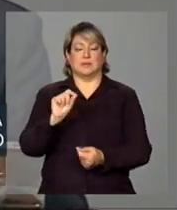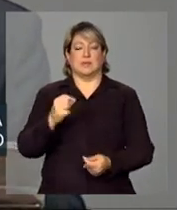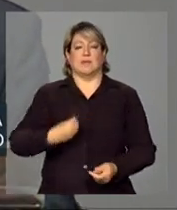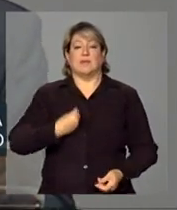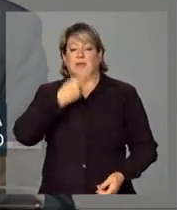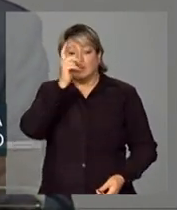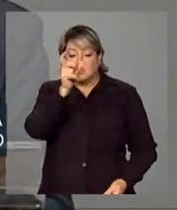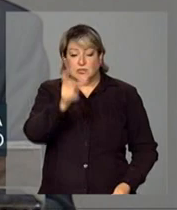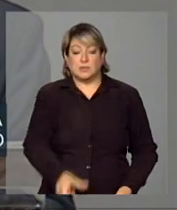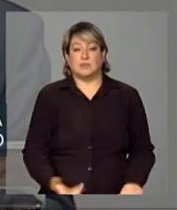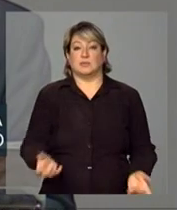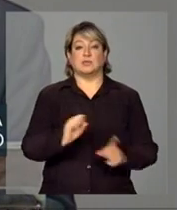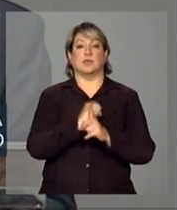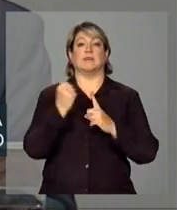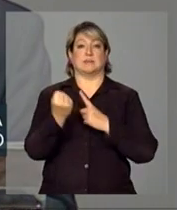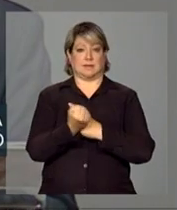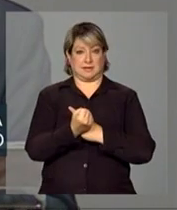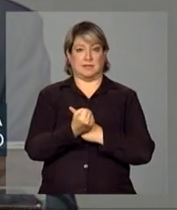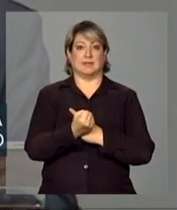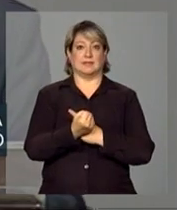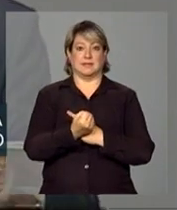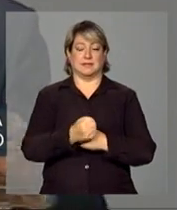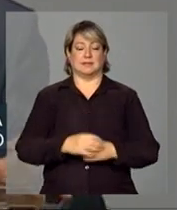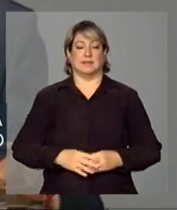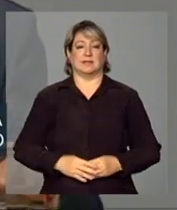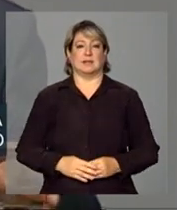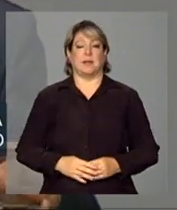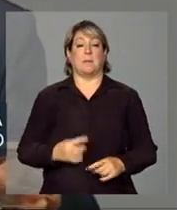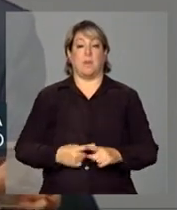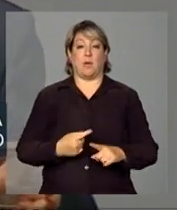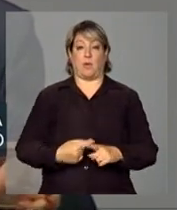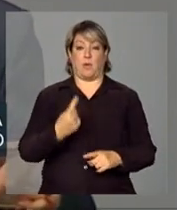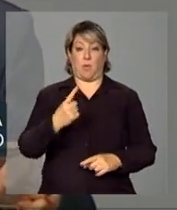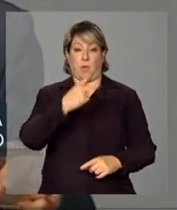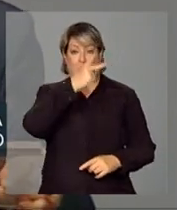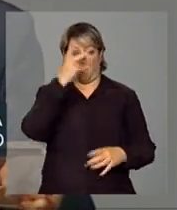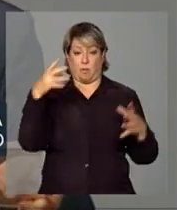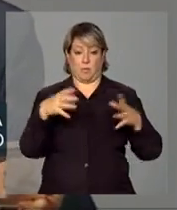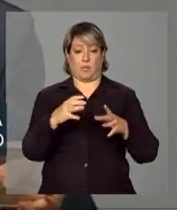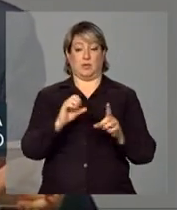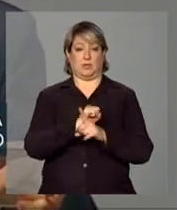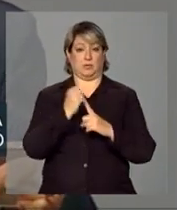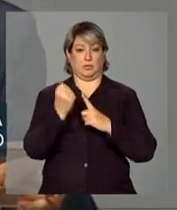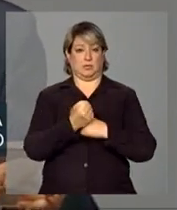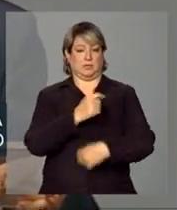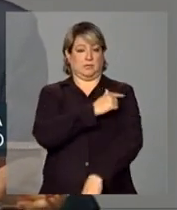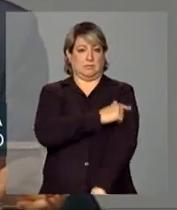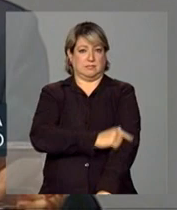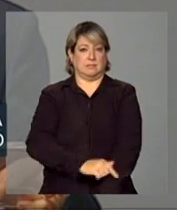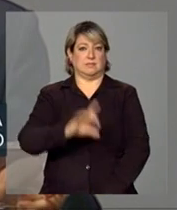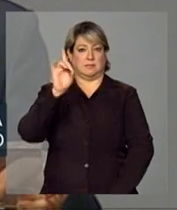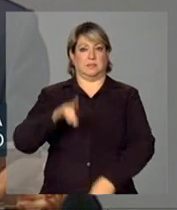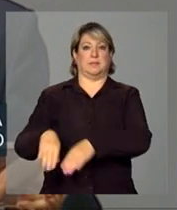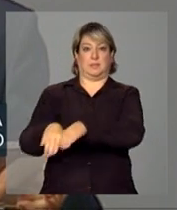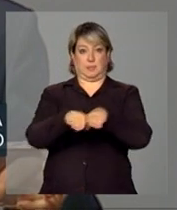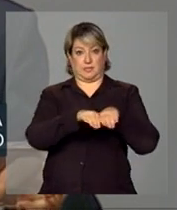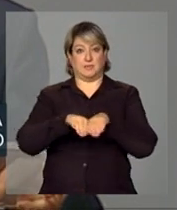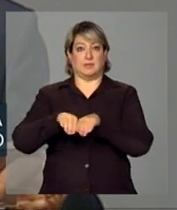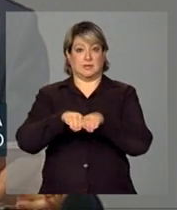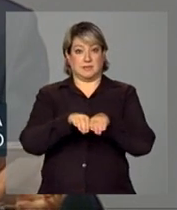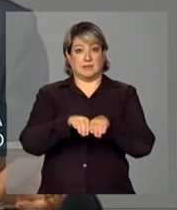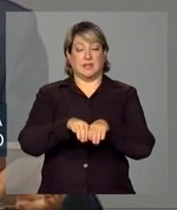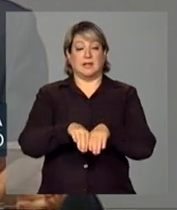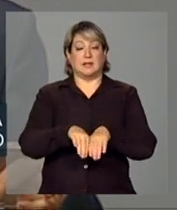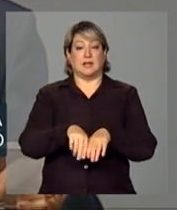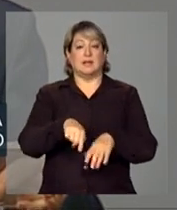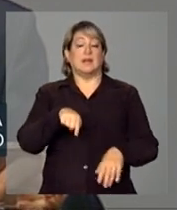uma visão de sociedade. Porque uma sociedade civilizada e democrática, ela